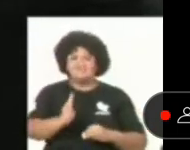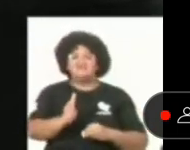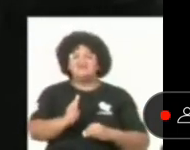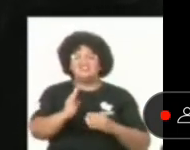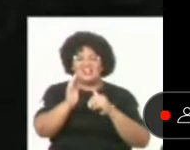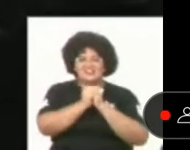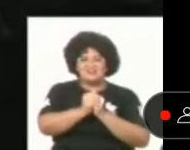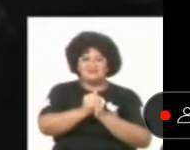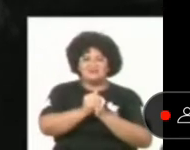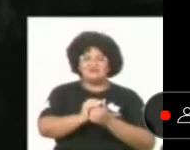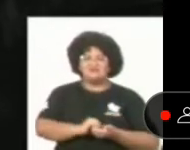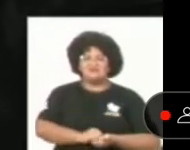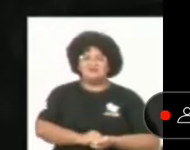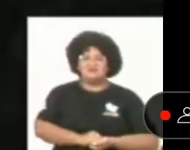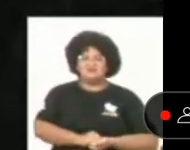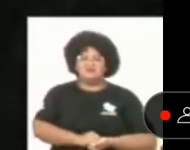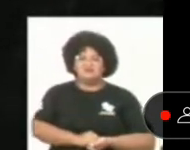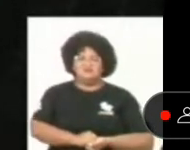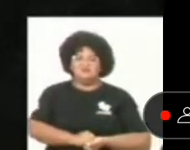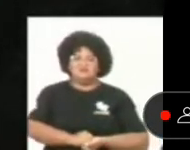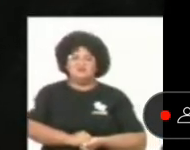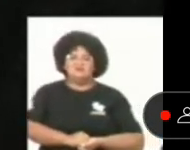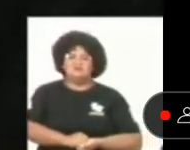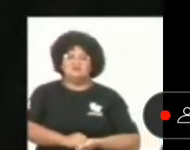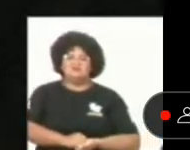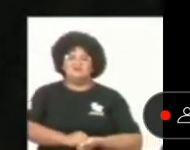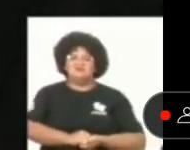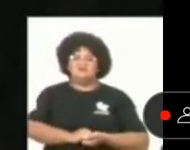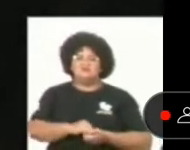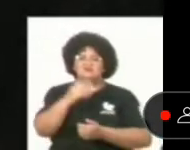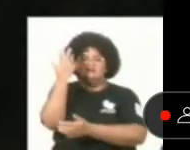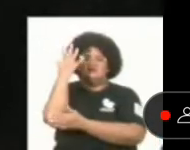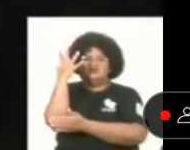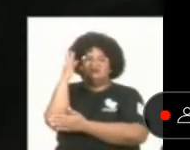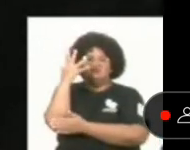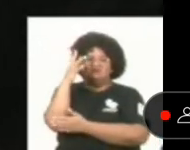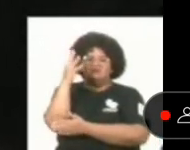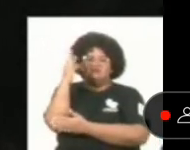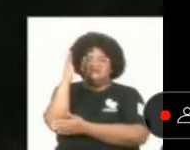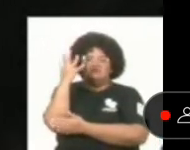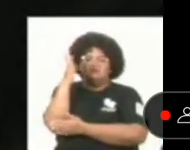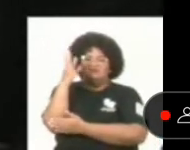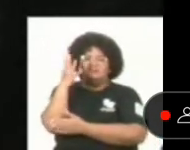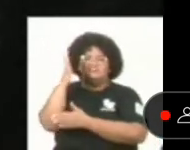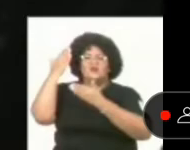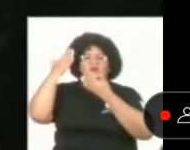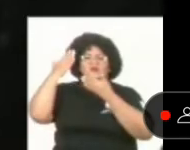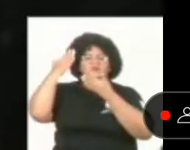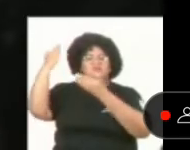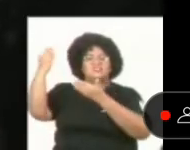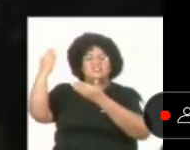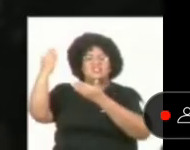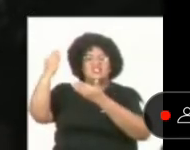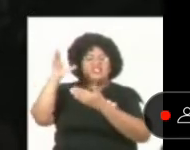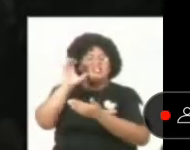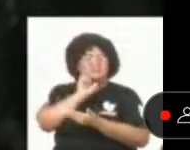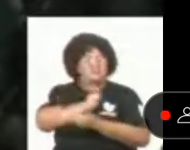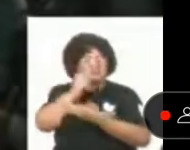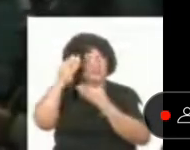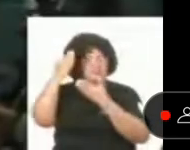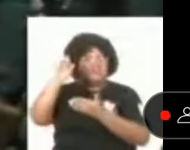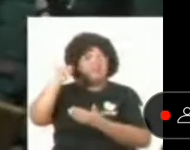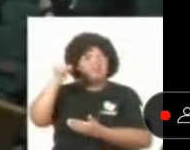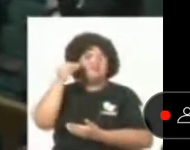Amém? Glória a Deus. Obrigada, meus amados. Obrigada por essa oportunidade